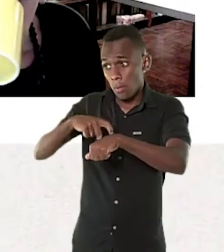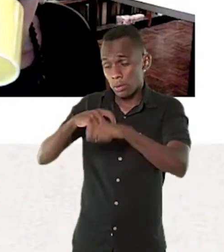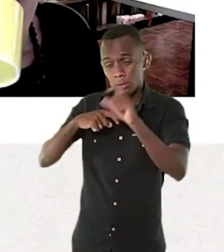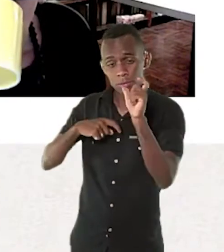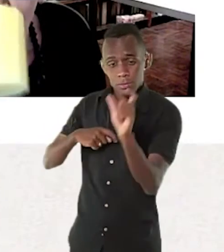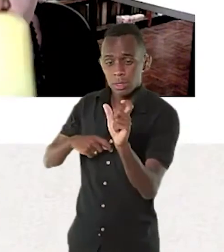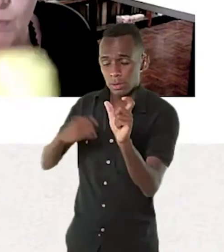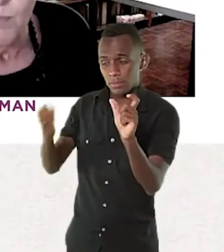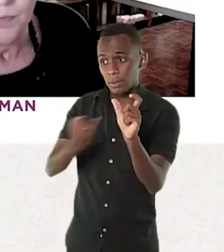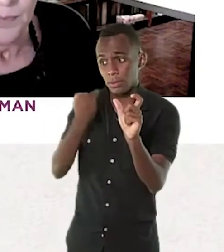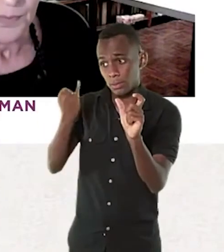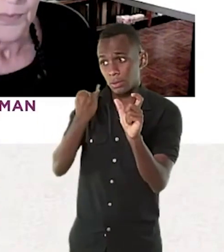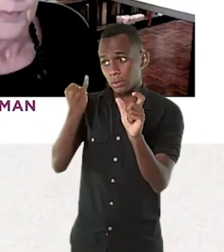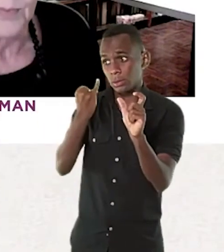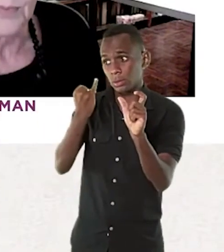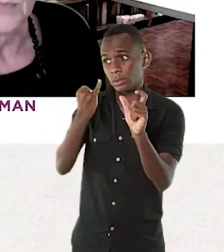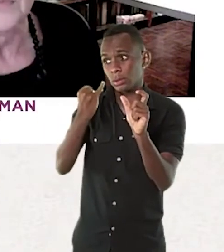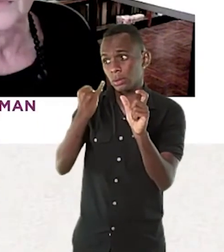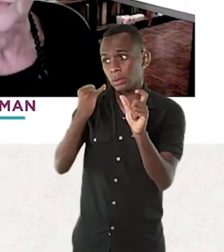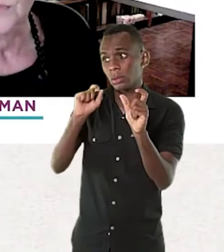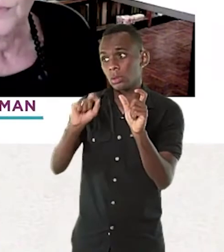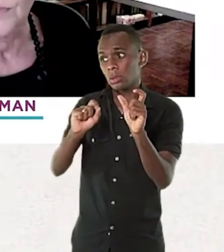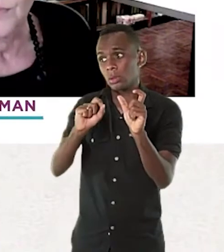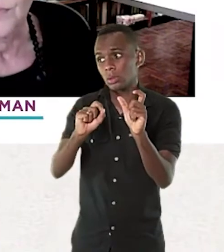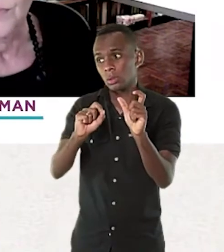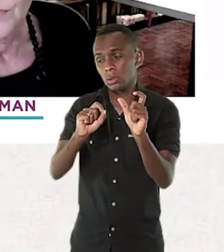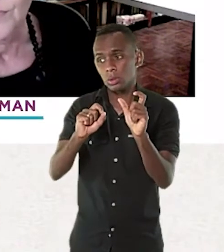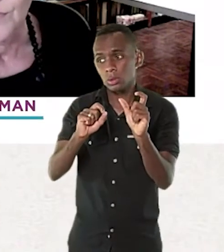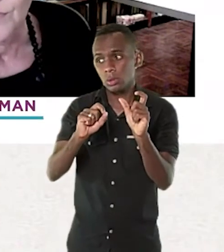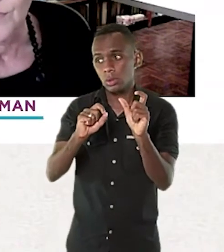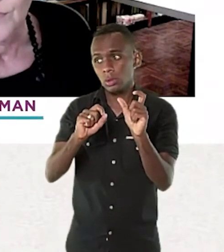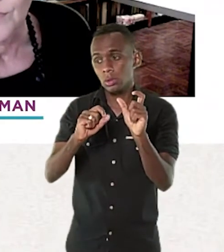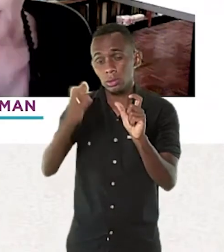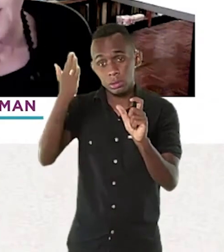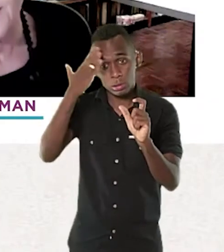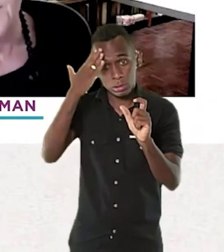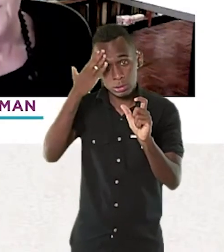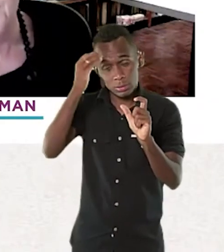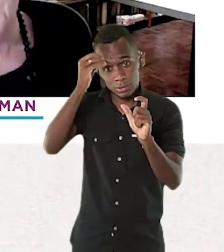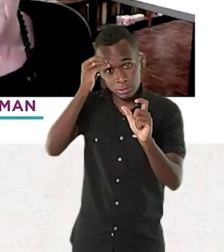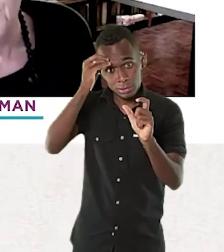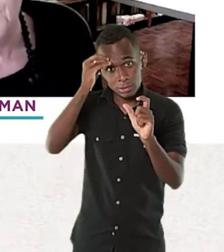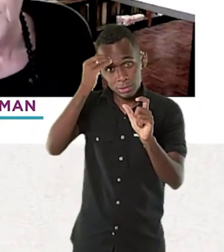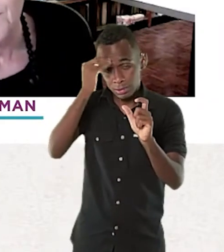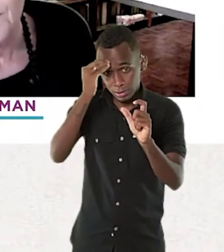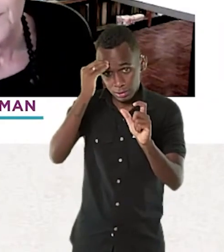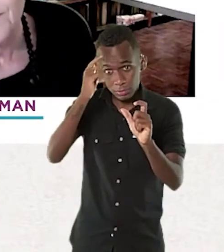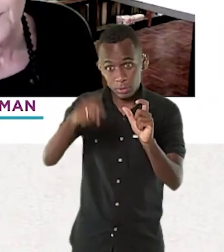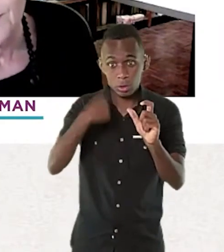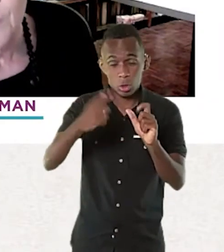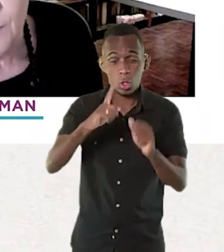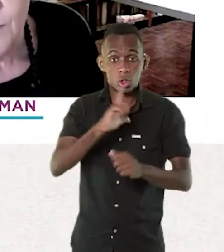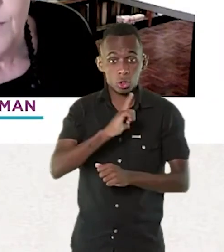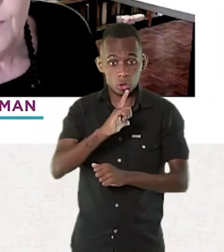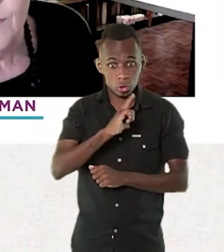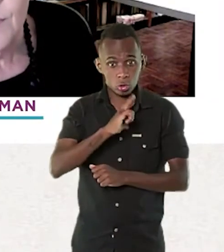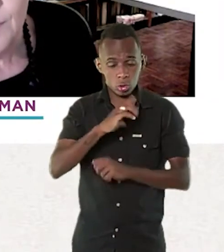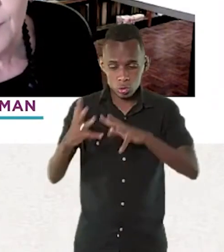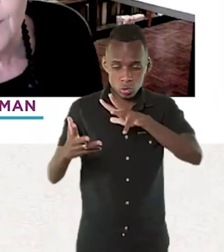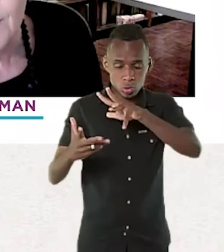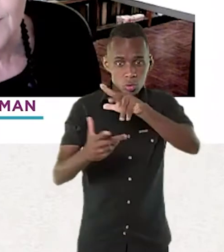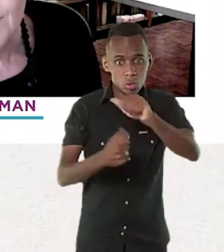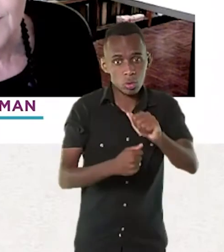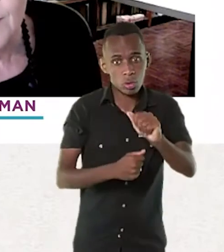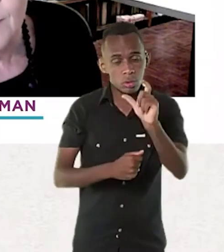palavra-chave da compreensão da existência nós na face da Terra, que é a questão